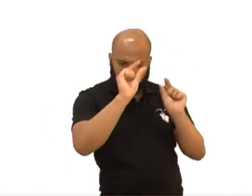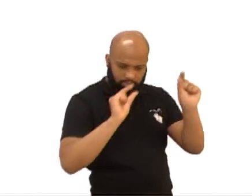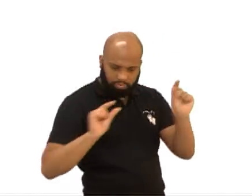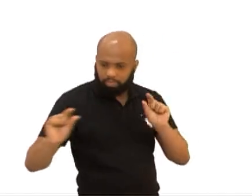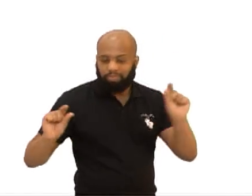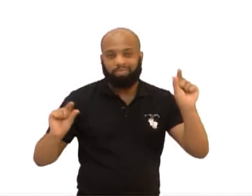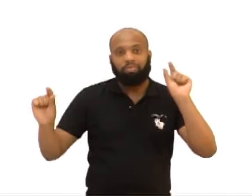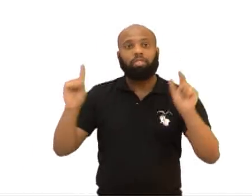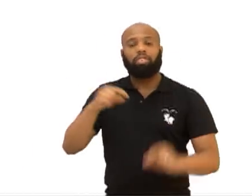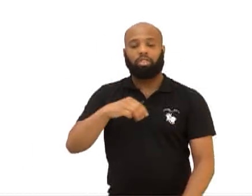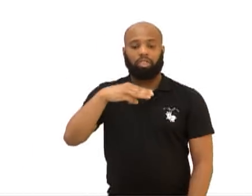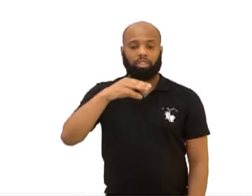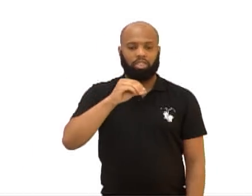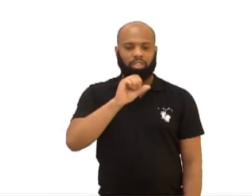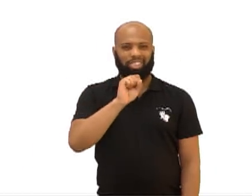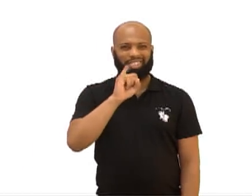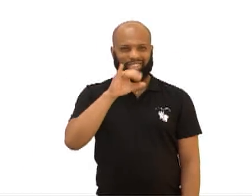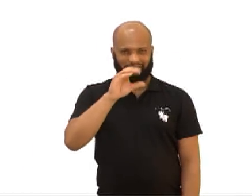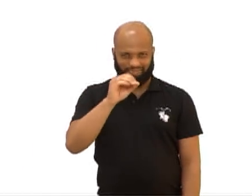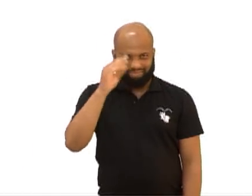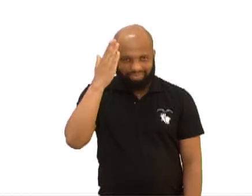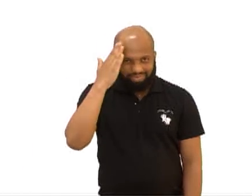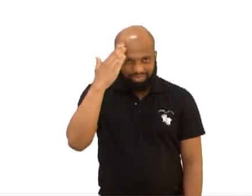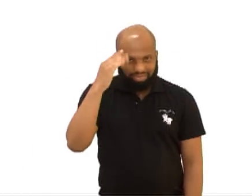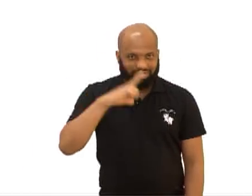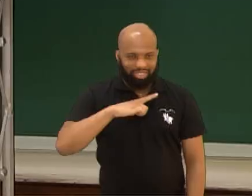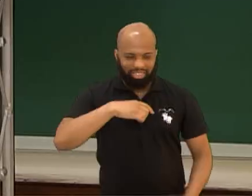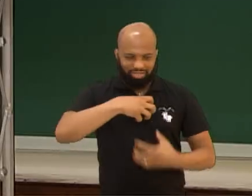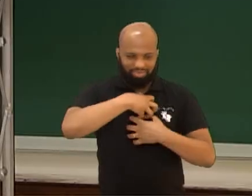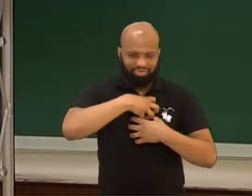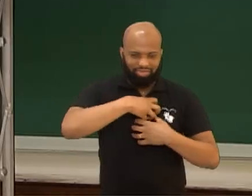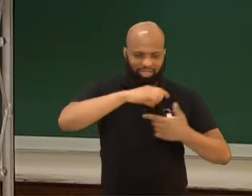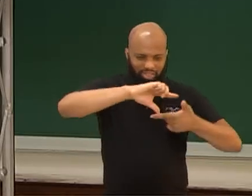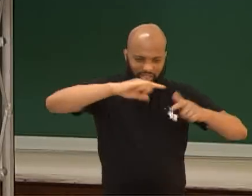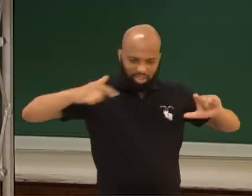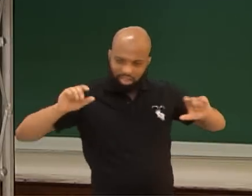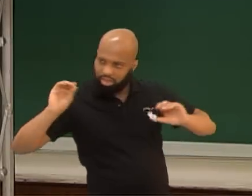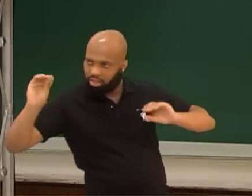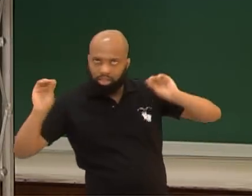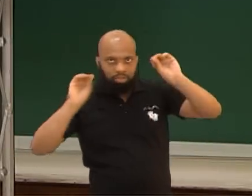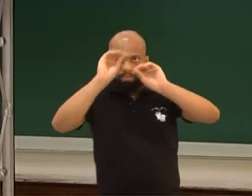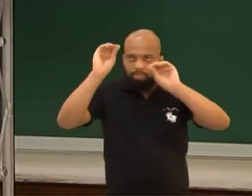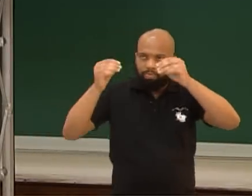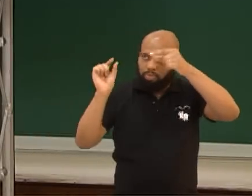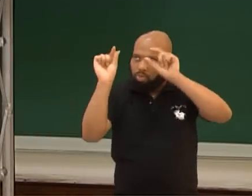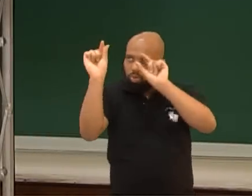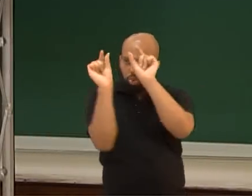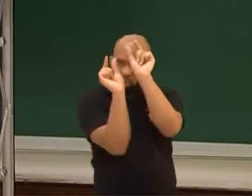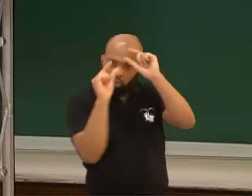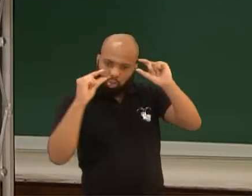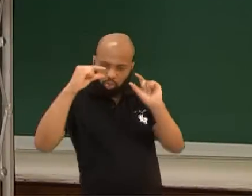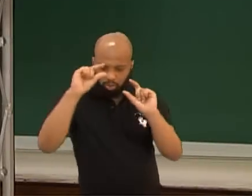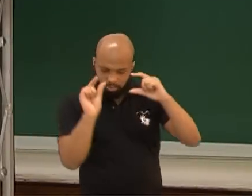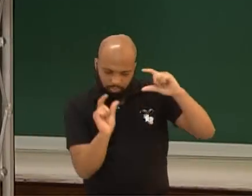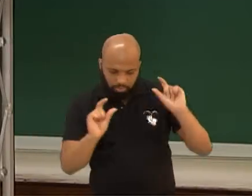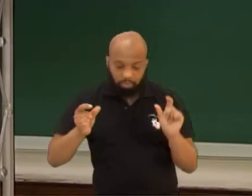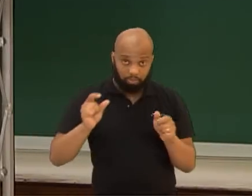você monta várias formas geométricas para cobrir uma superfície. E aí, muitas vezes,